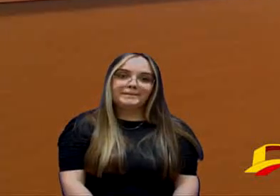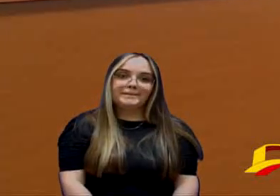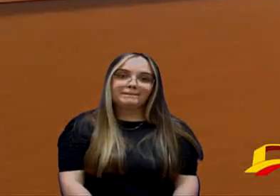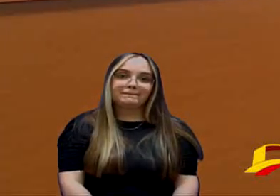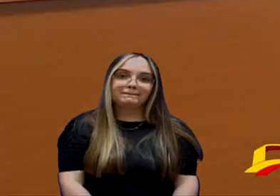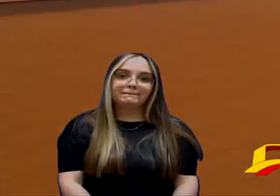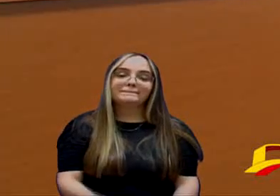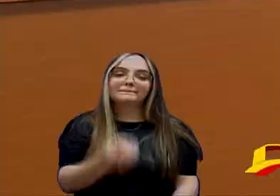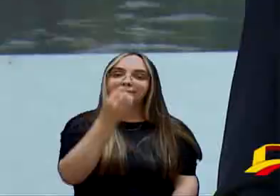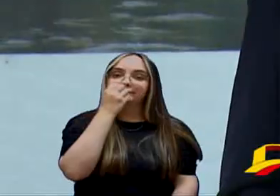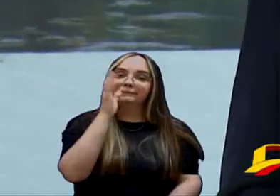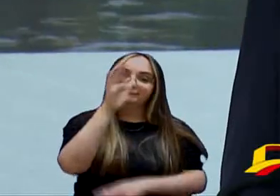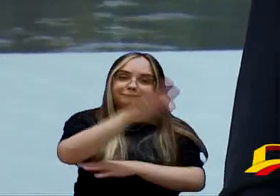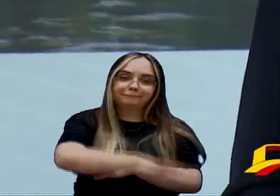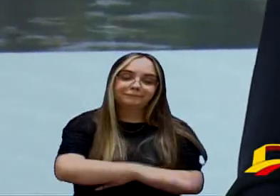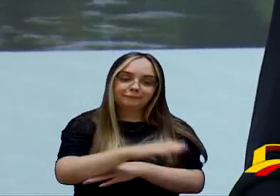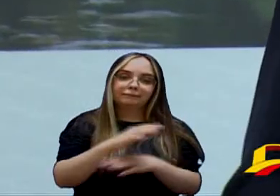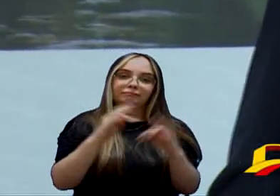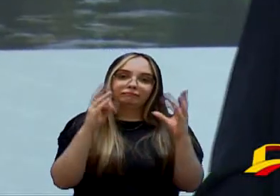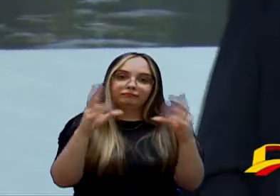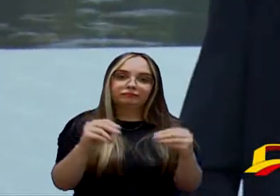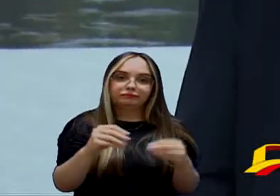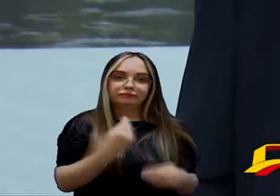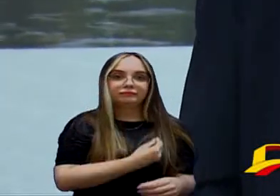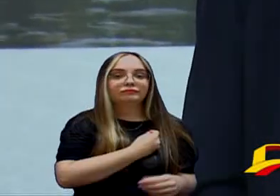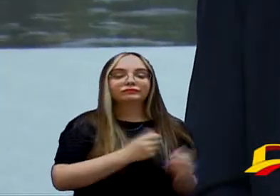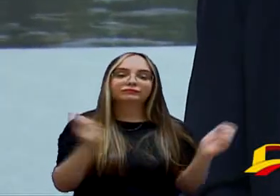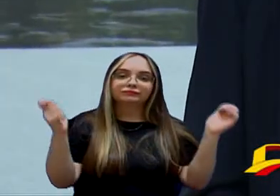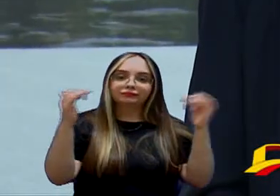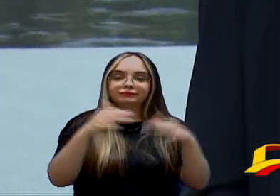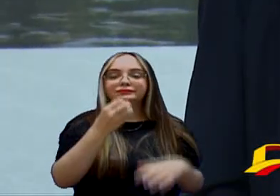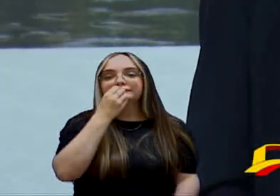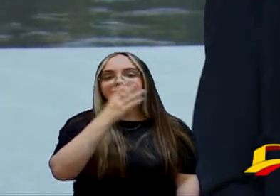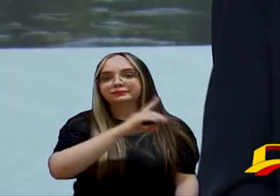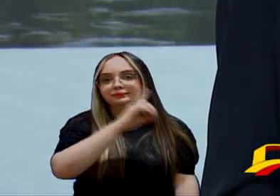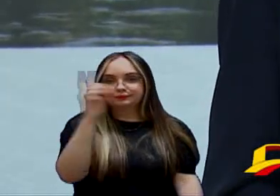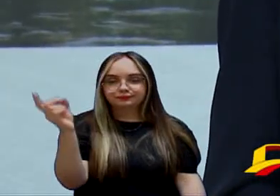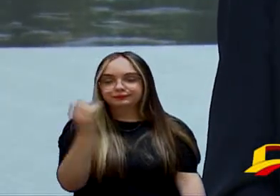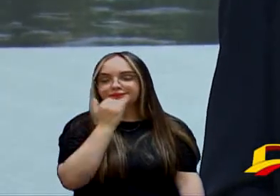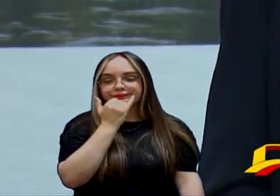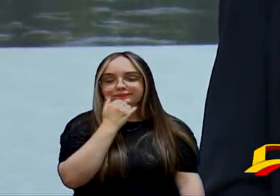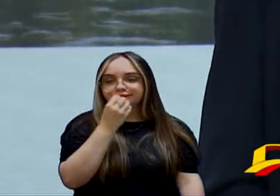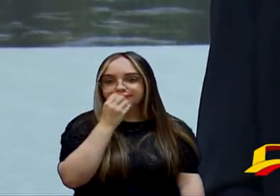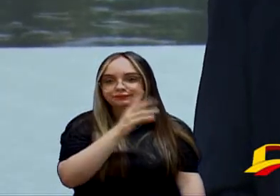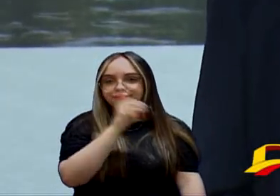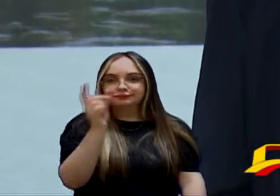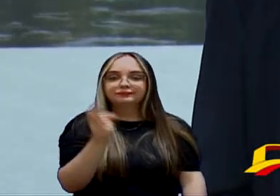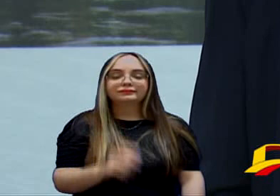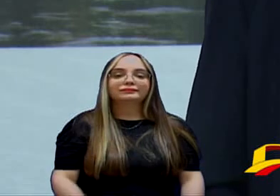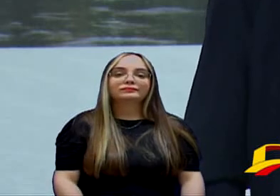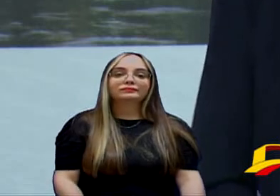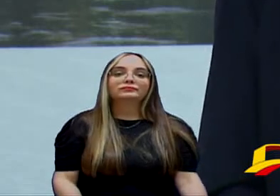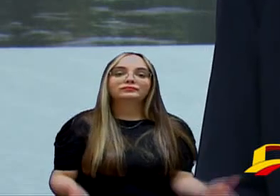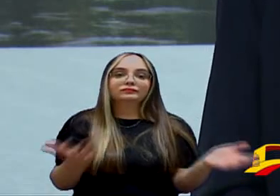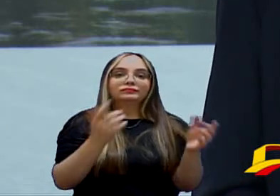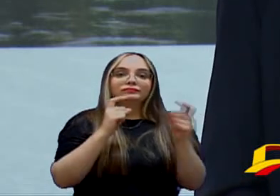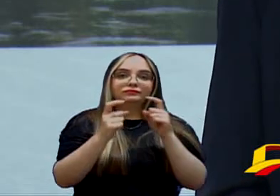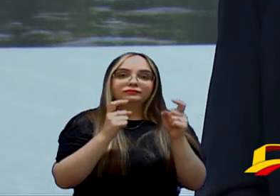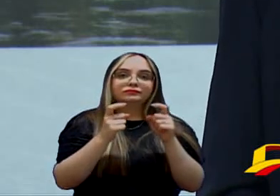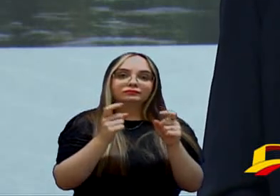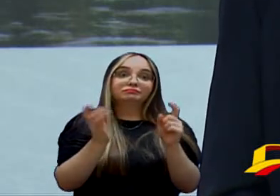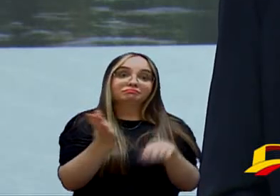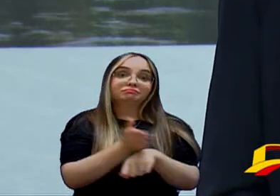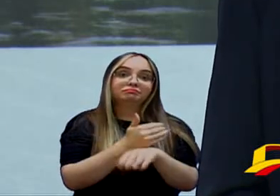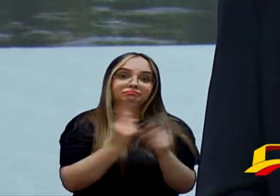boa tarde senhores senhoras Bom dia né bom dia hoje a sessão foi